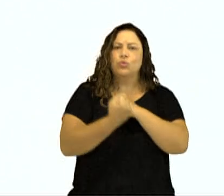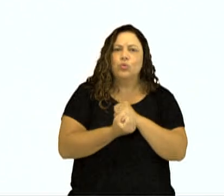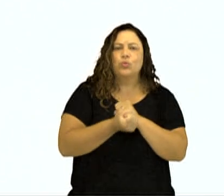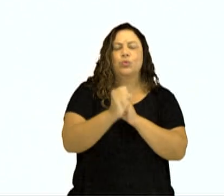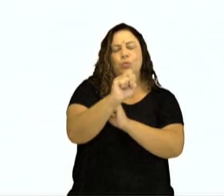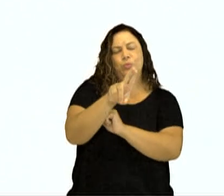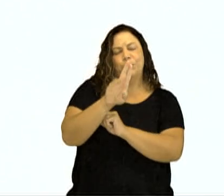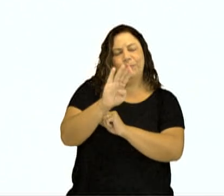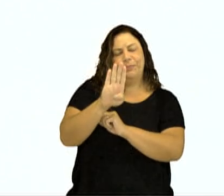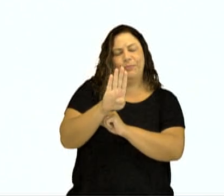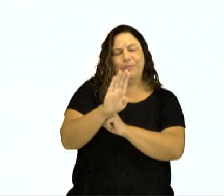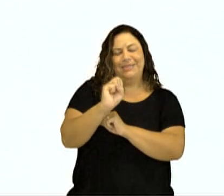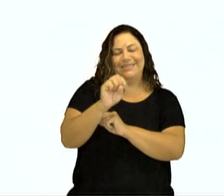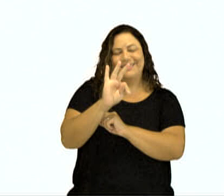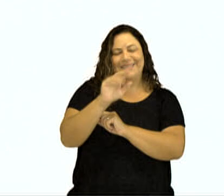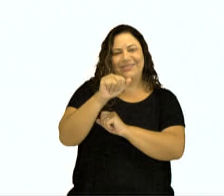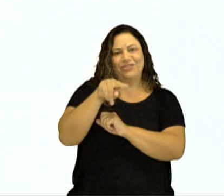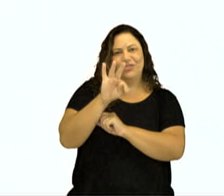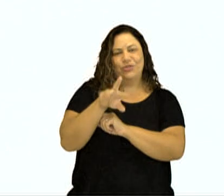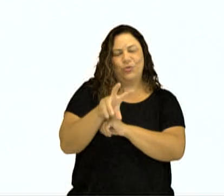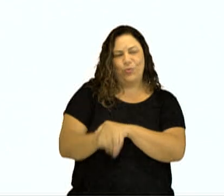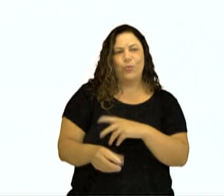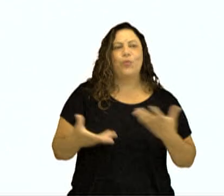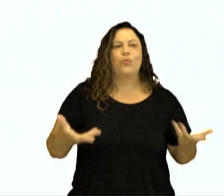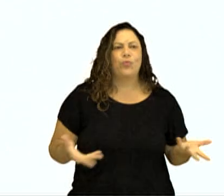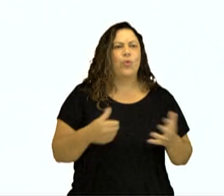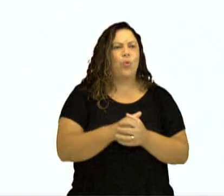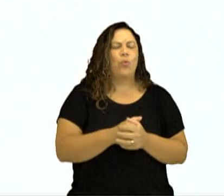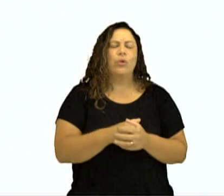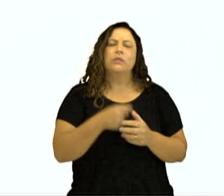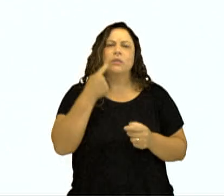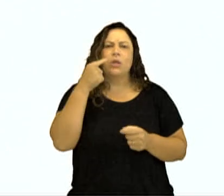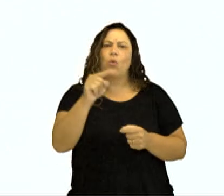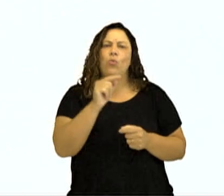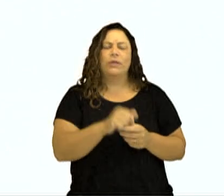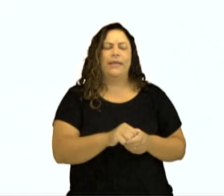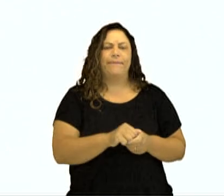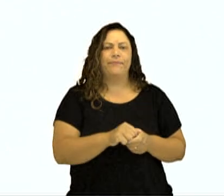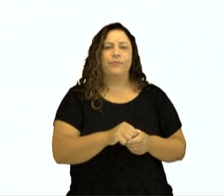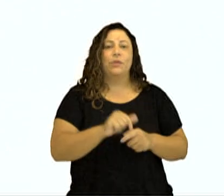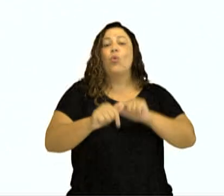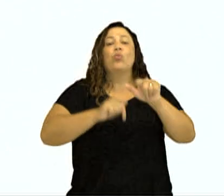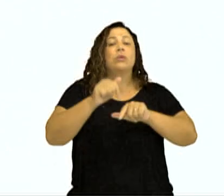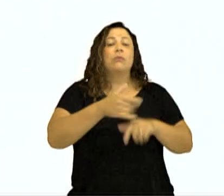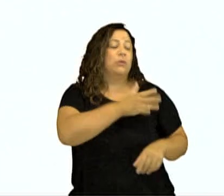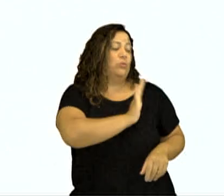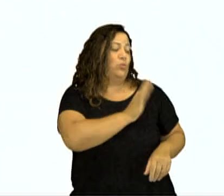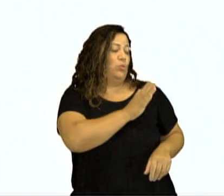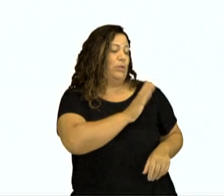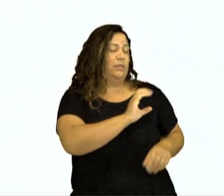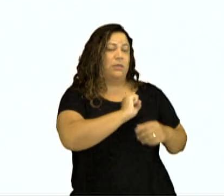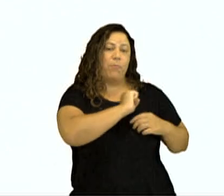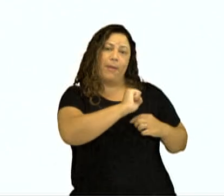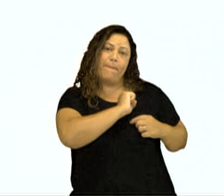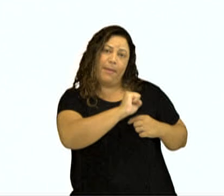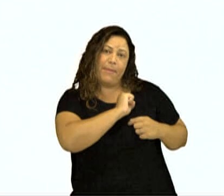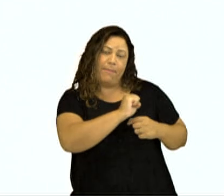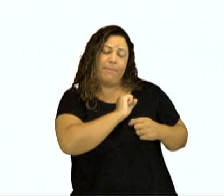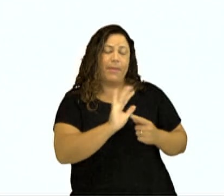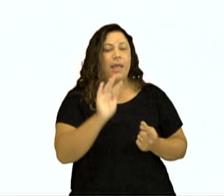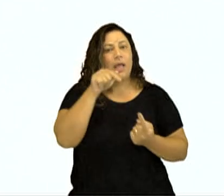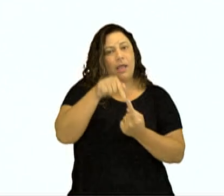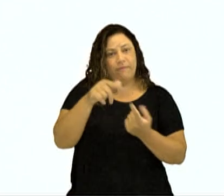Expressa a serventia, a função do coração é bombear sangue para o corpo, é uma